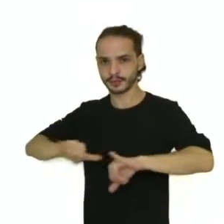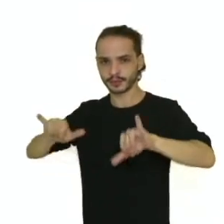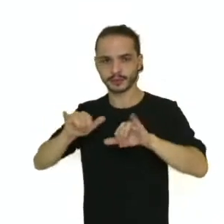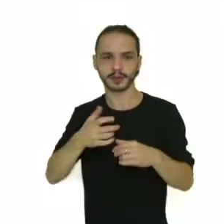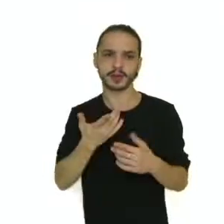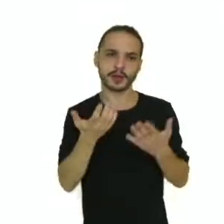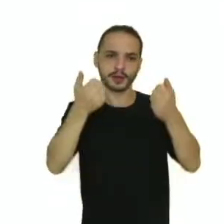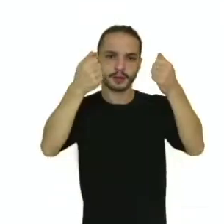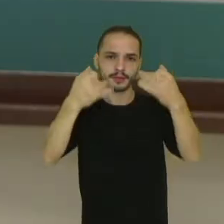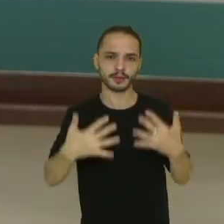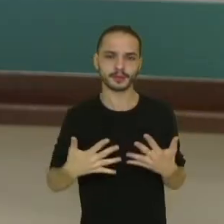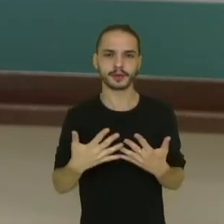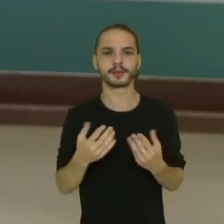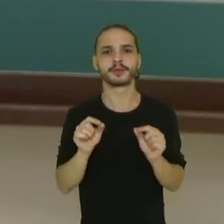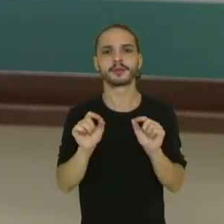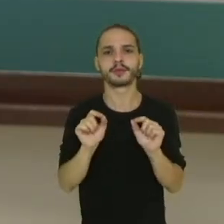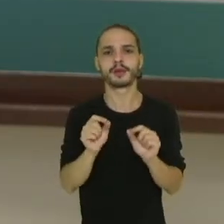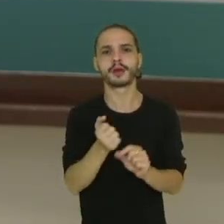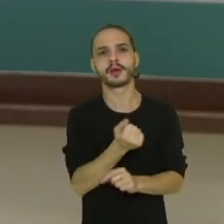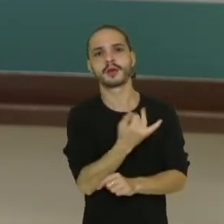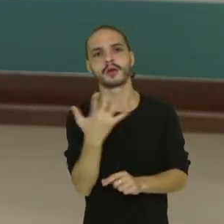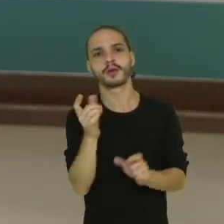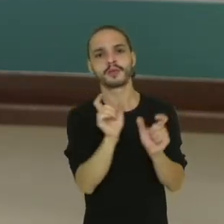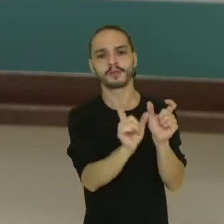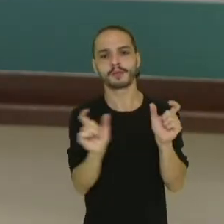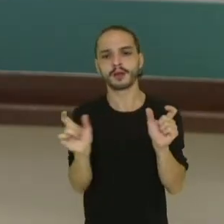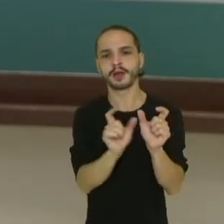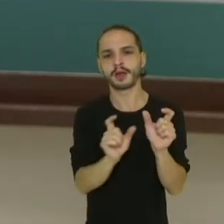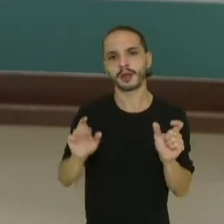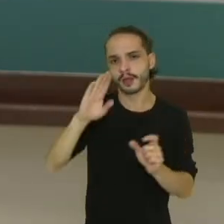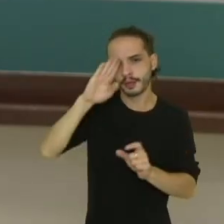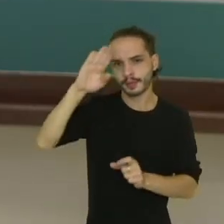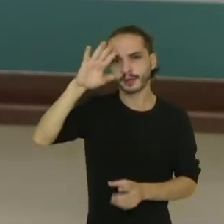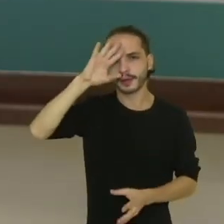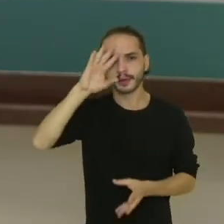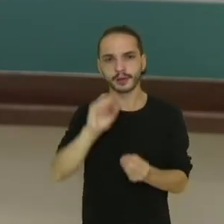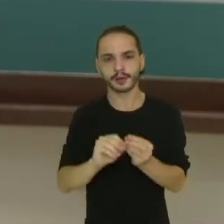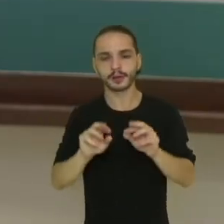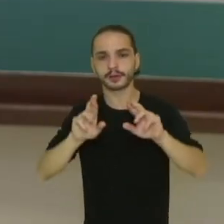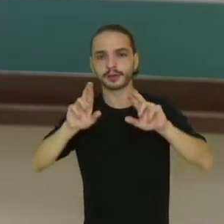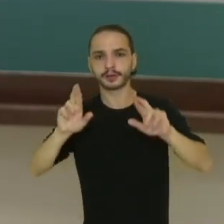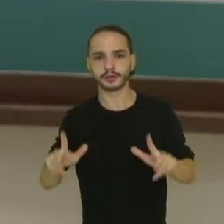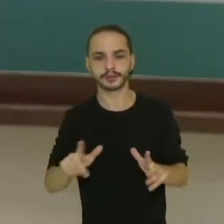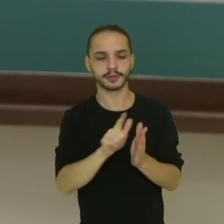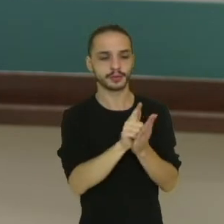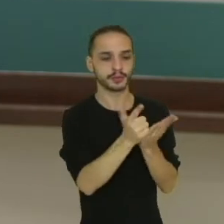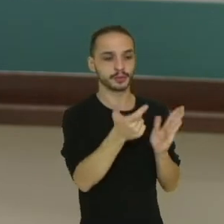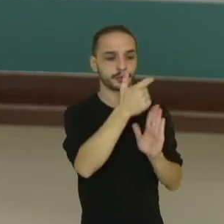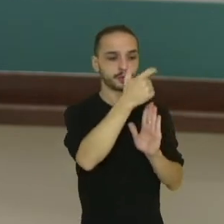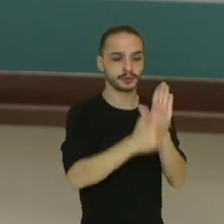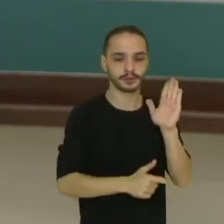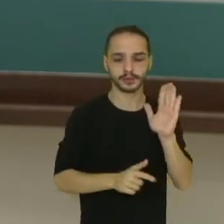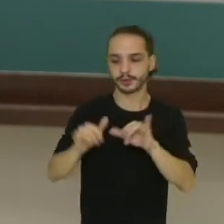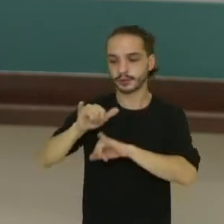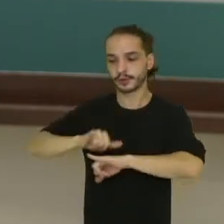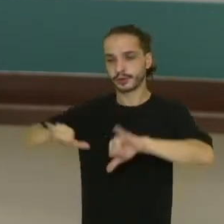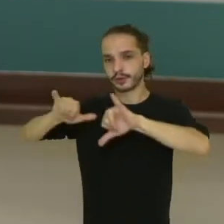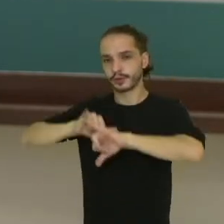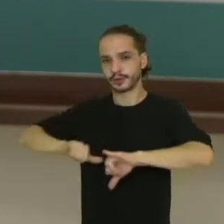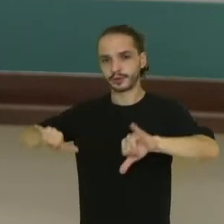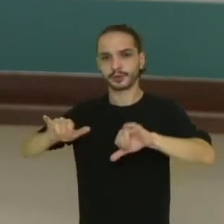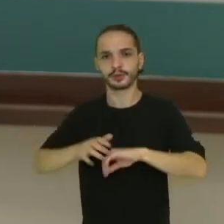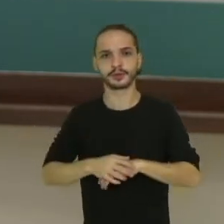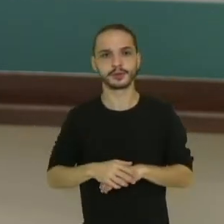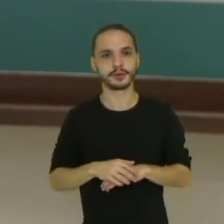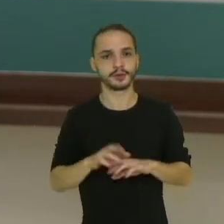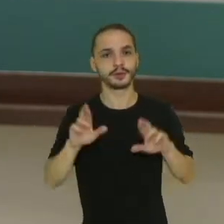um pouquinho aqui, né, algumas palavras-chave para a gente conseguir compreender a diferença entre notícia e reportagem. Então, em